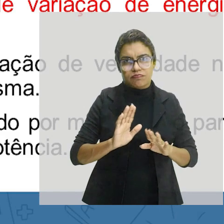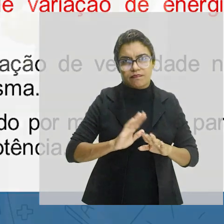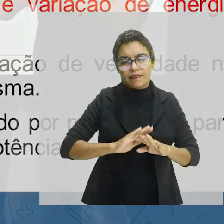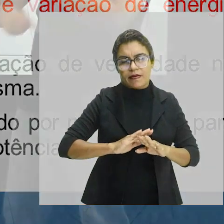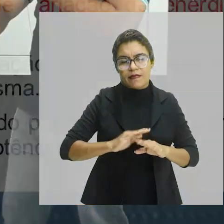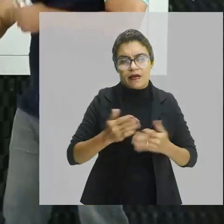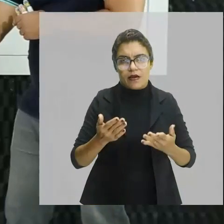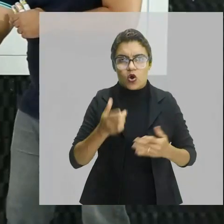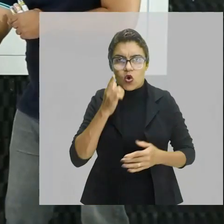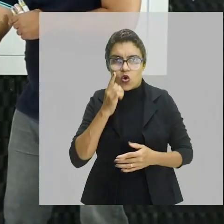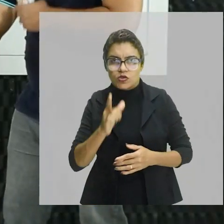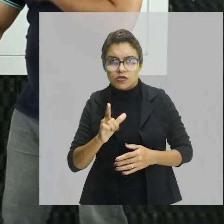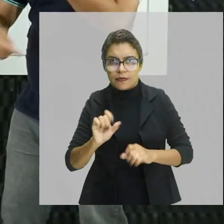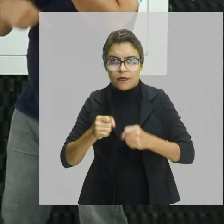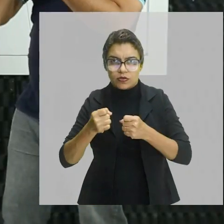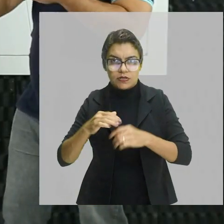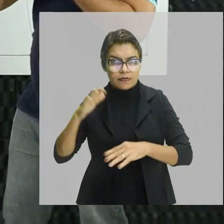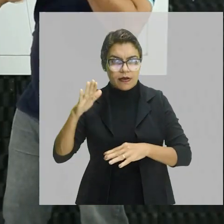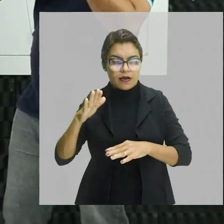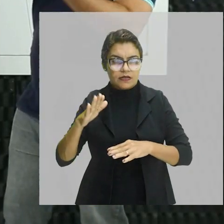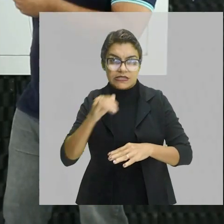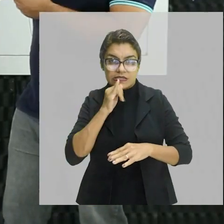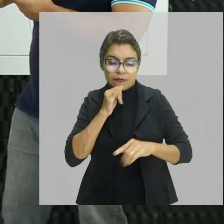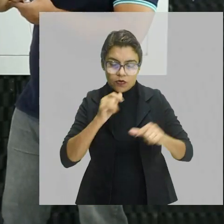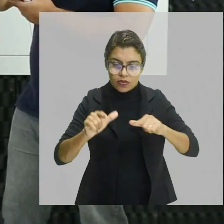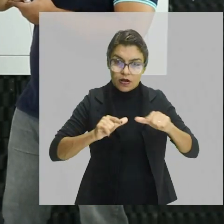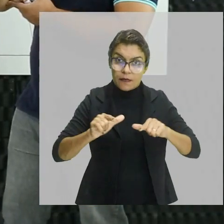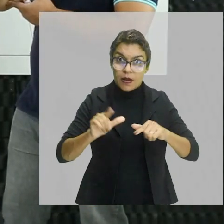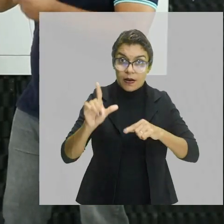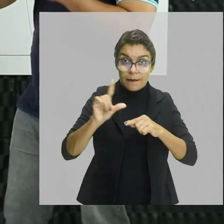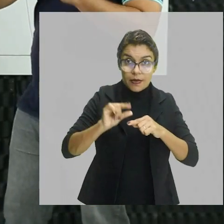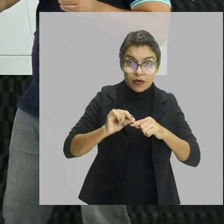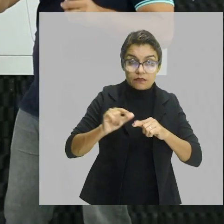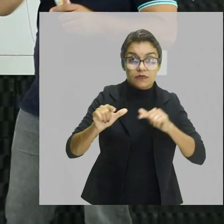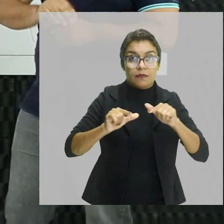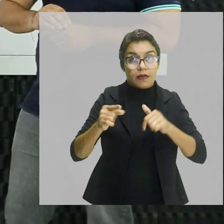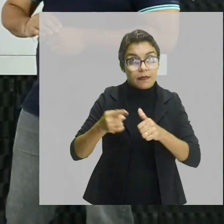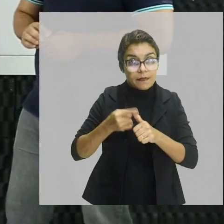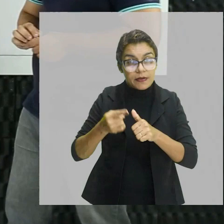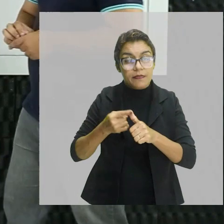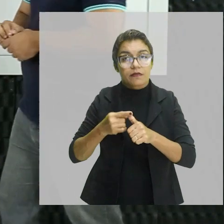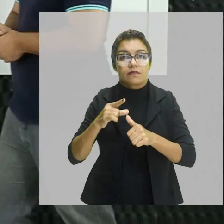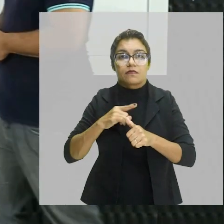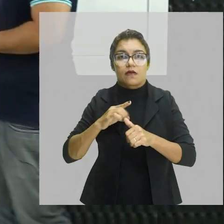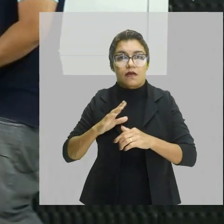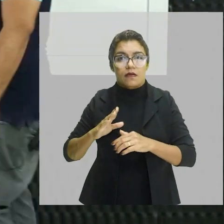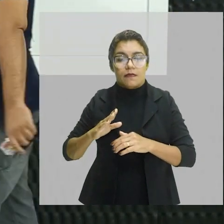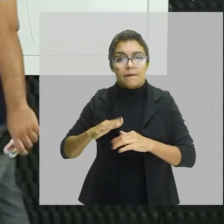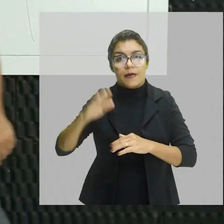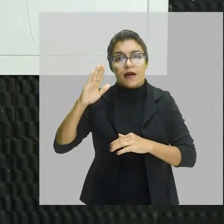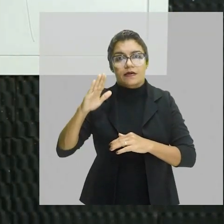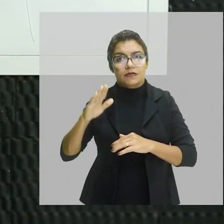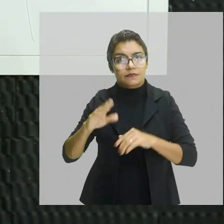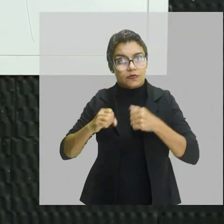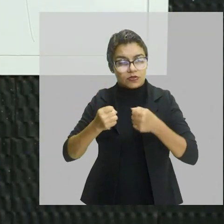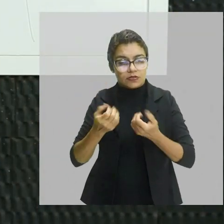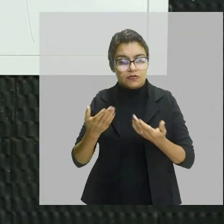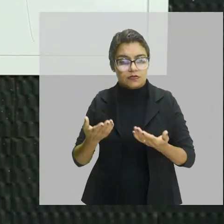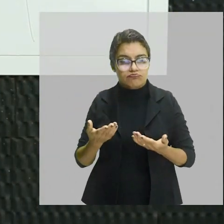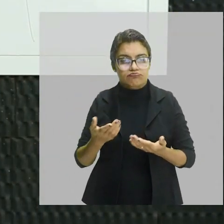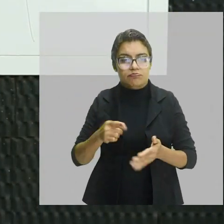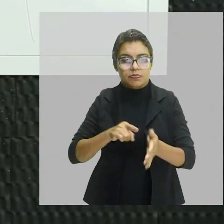certo? Então, se ele trabalha menos e consegue fazer o trabalho primeiro, então ele que tem maior potência. Então, a resposta da